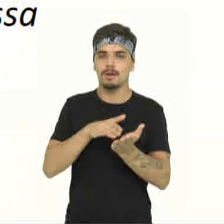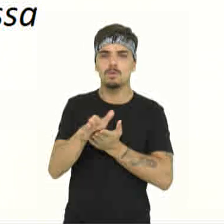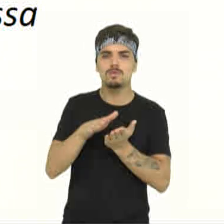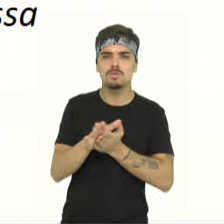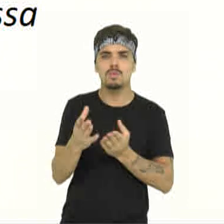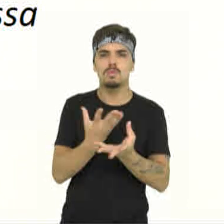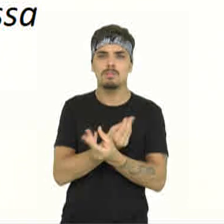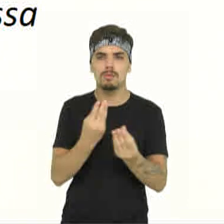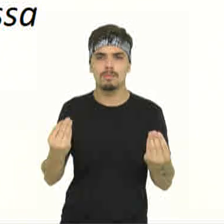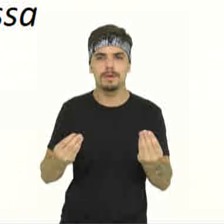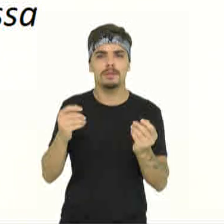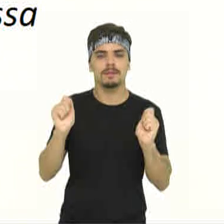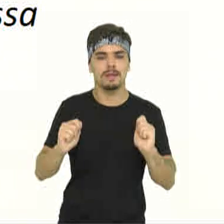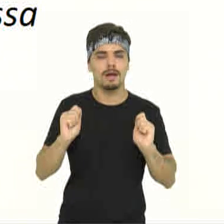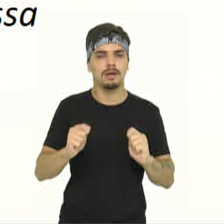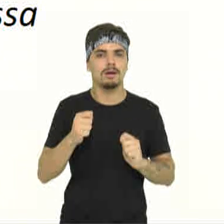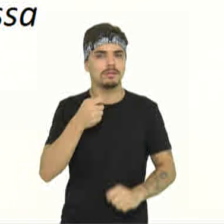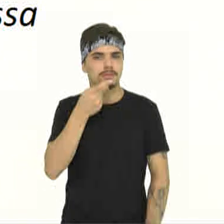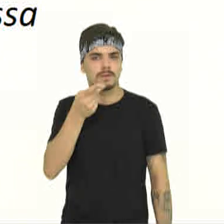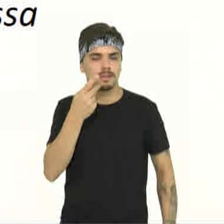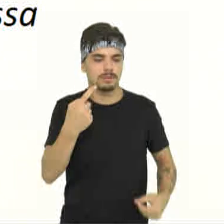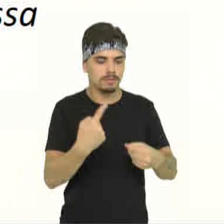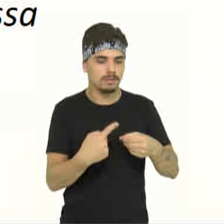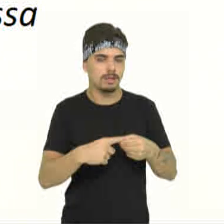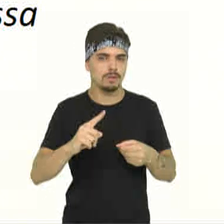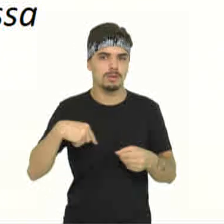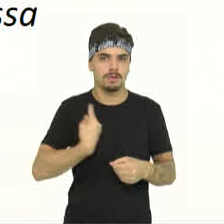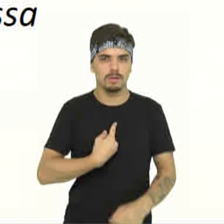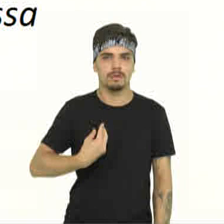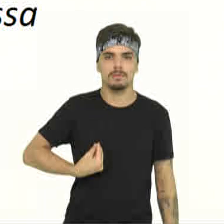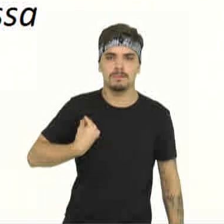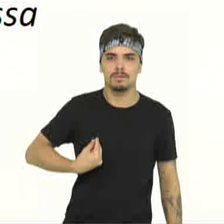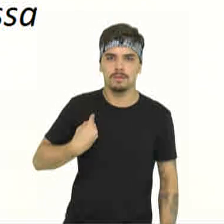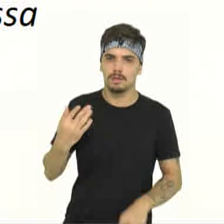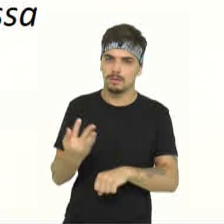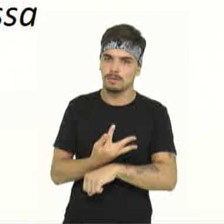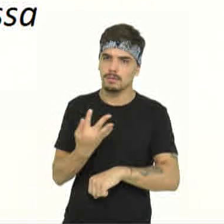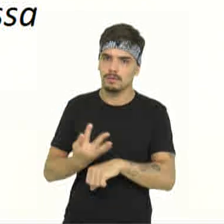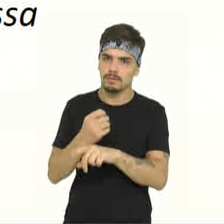que a cidade em que vivemos é sustentável social,